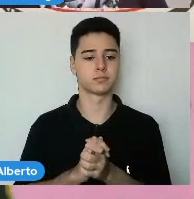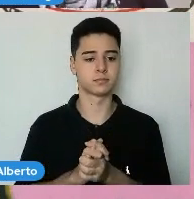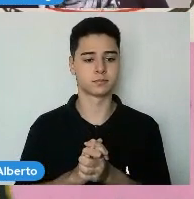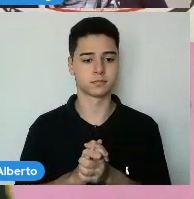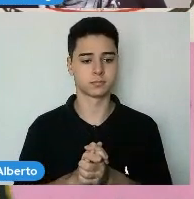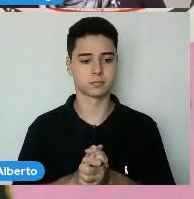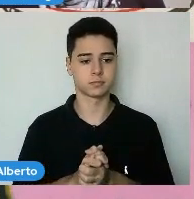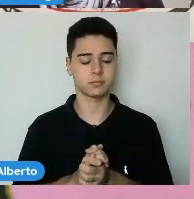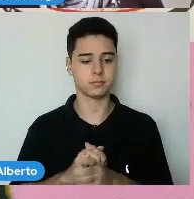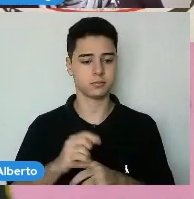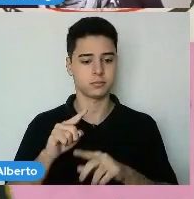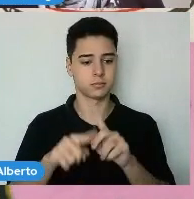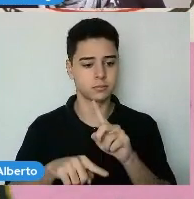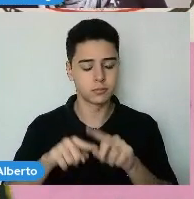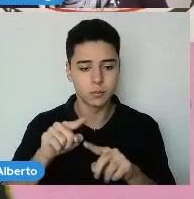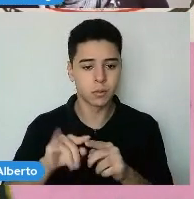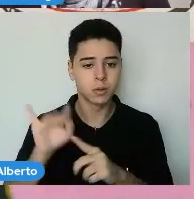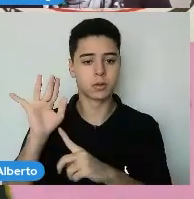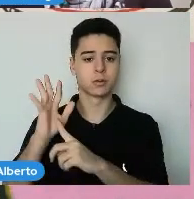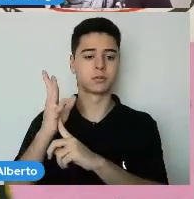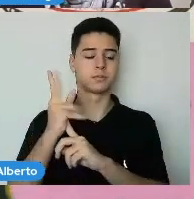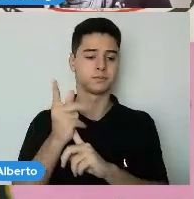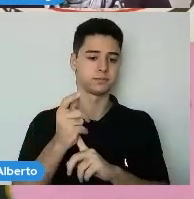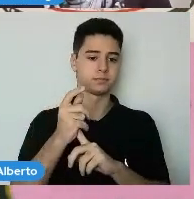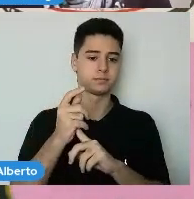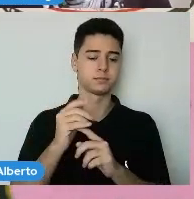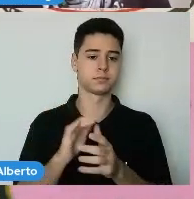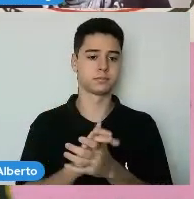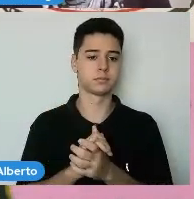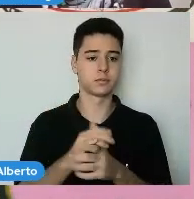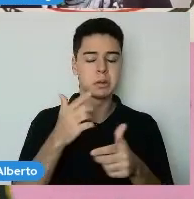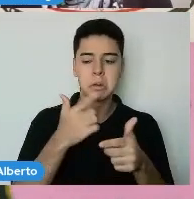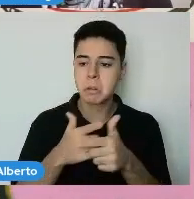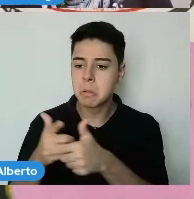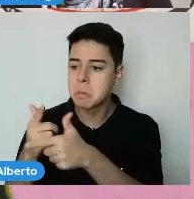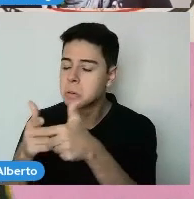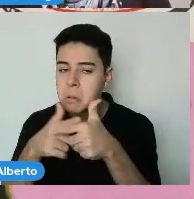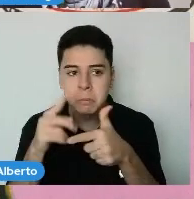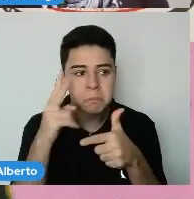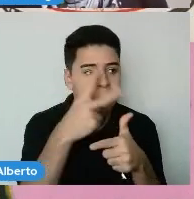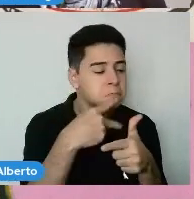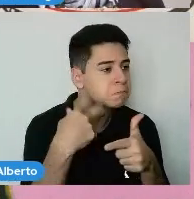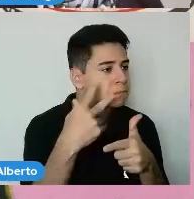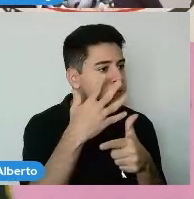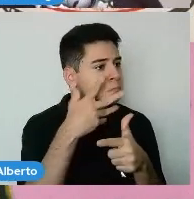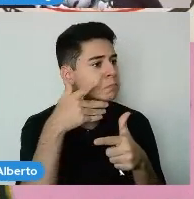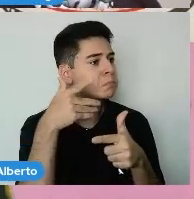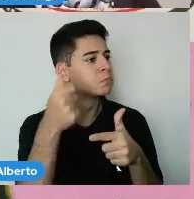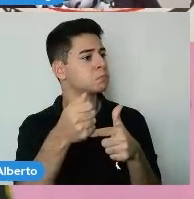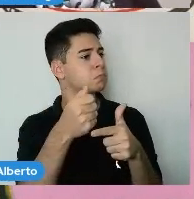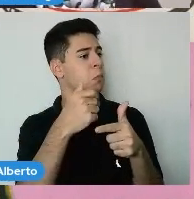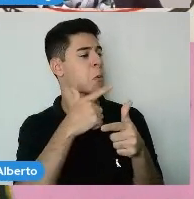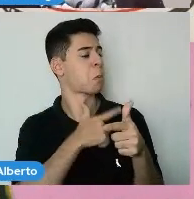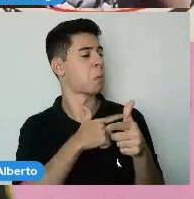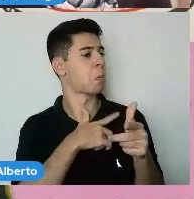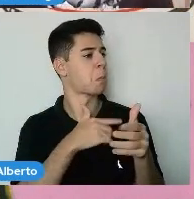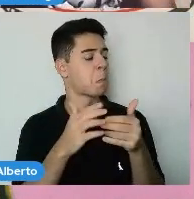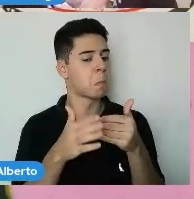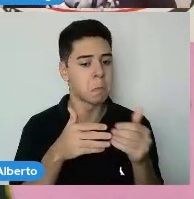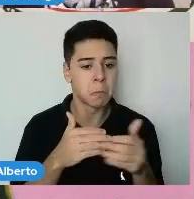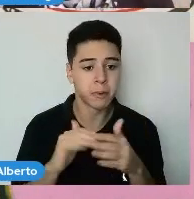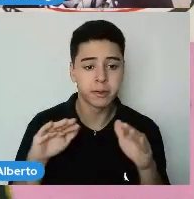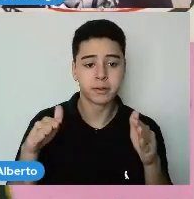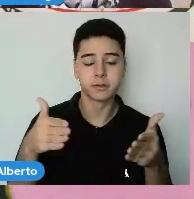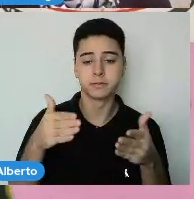de produção artística e de problematização estética. Beleza? E do